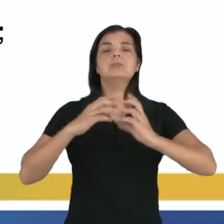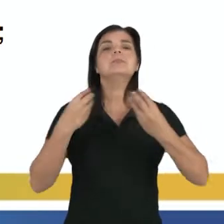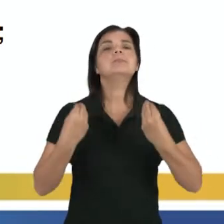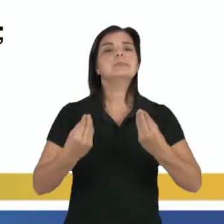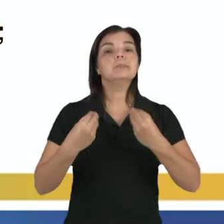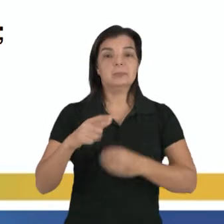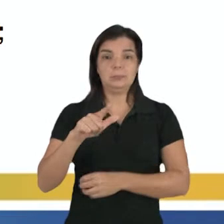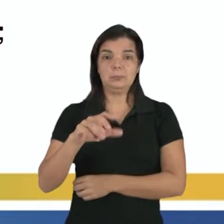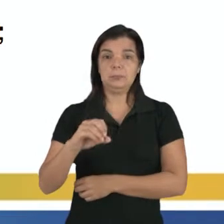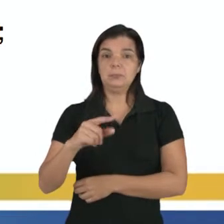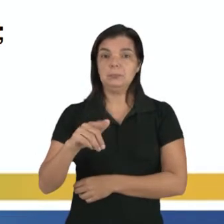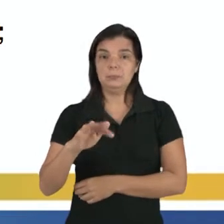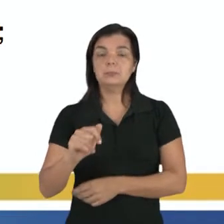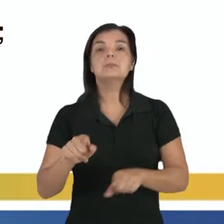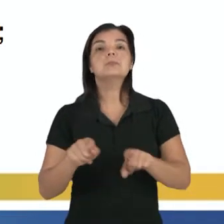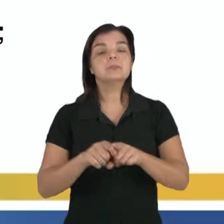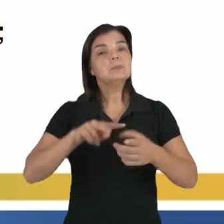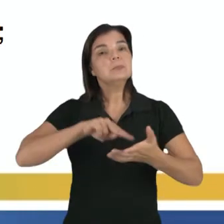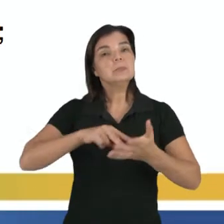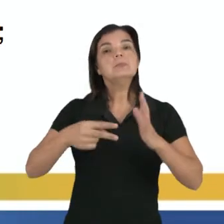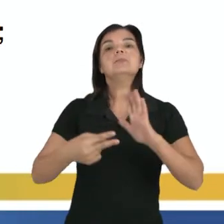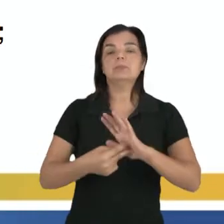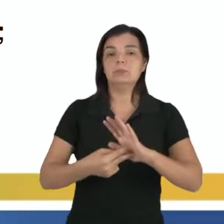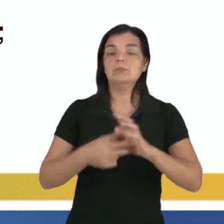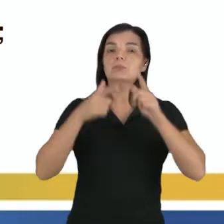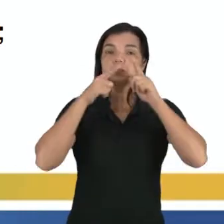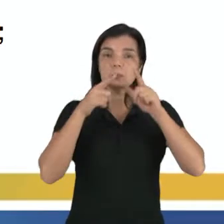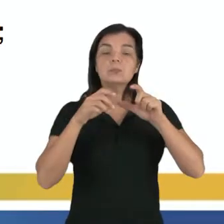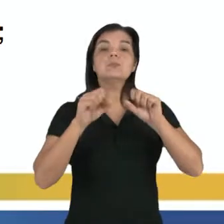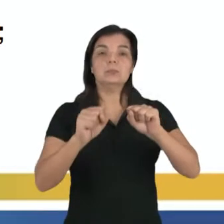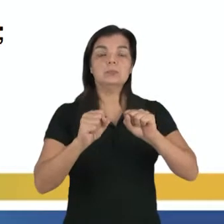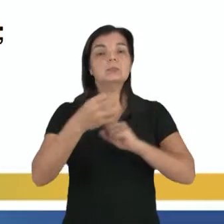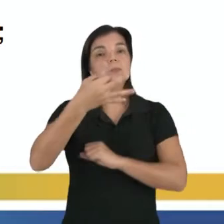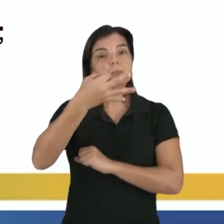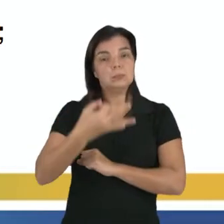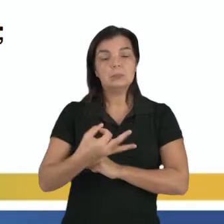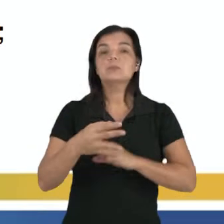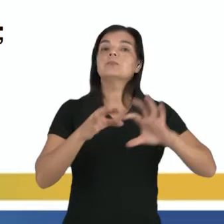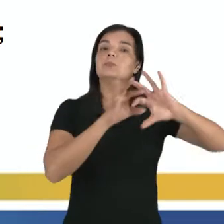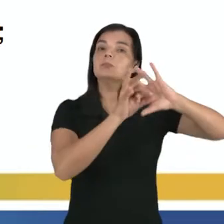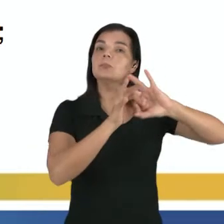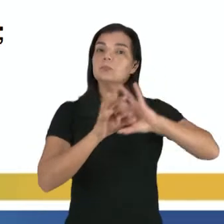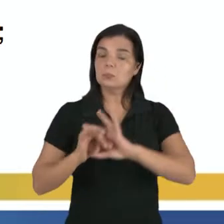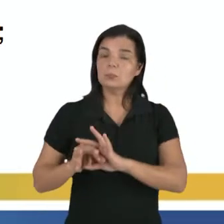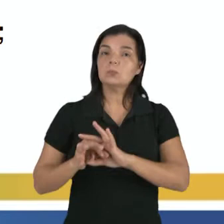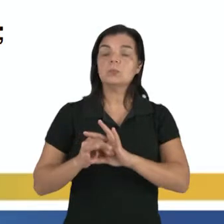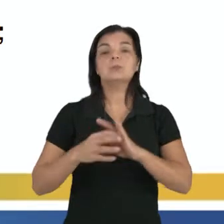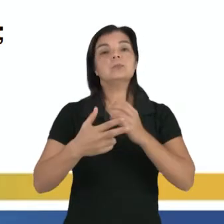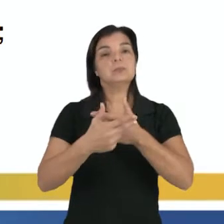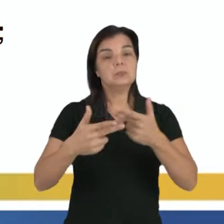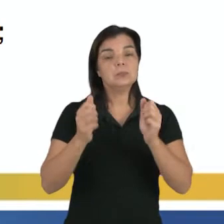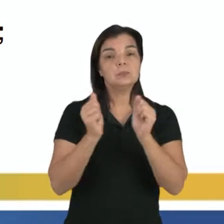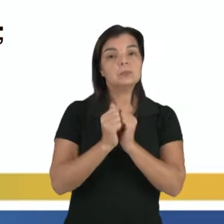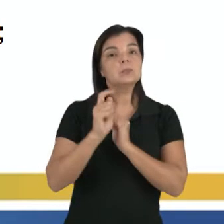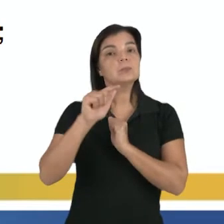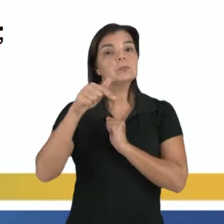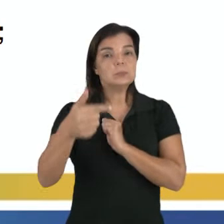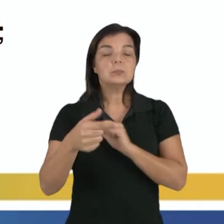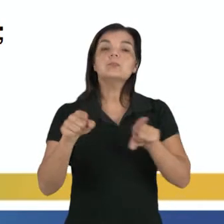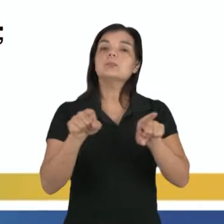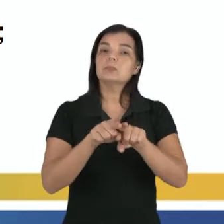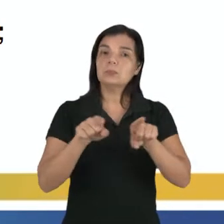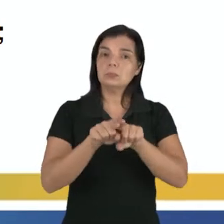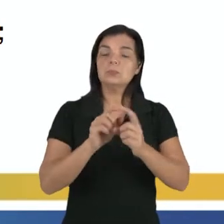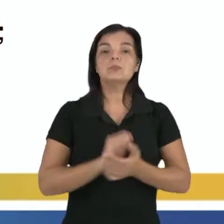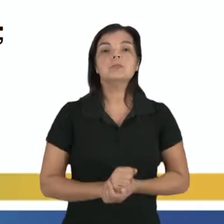a lógica, né? É para dar sentido na nossa linguagem, ter coerência, nexo, uma coisa juntar com a outra, fazer